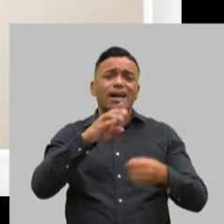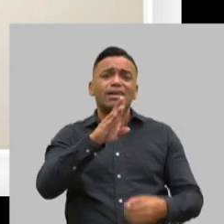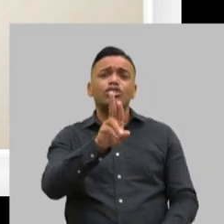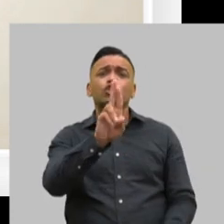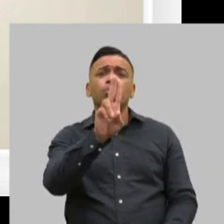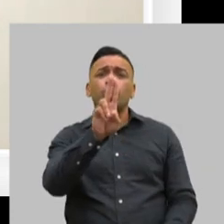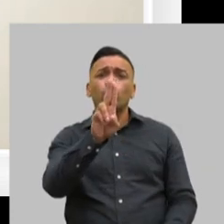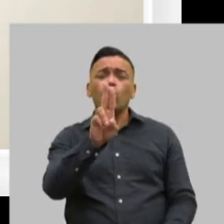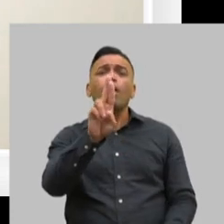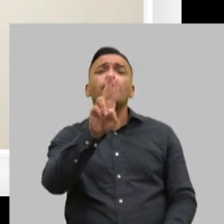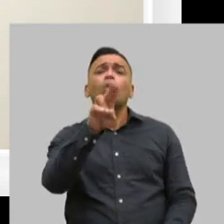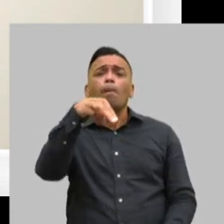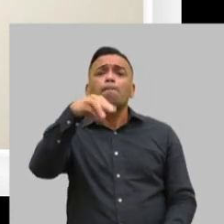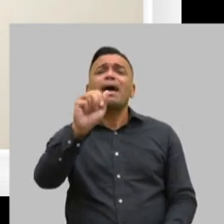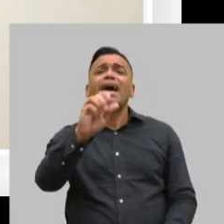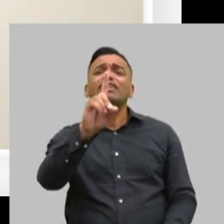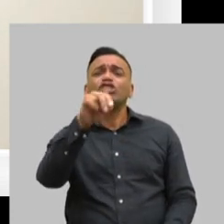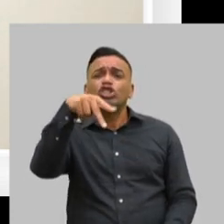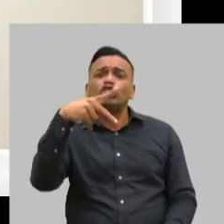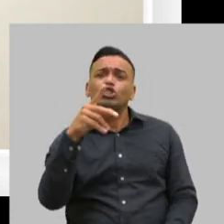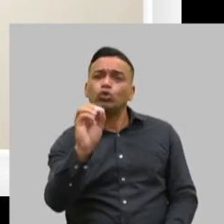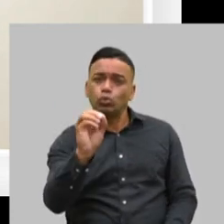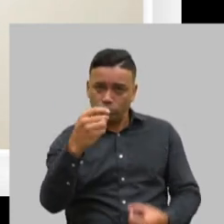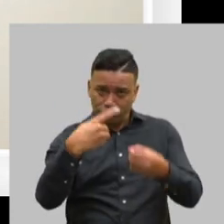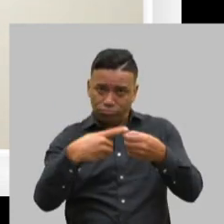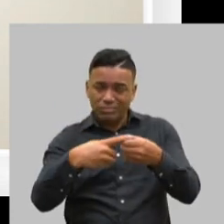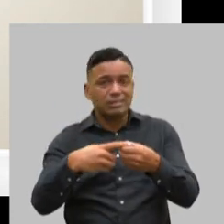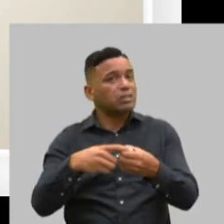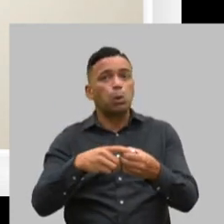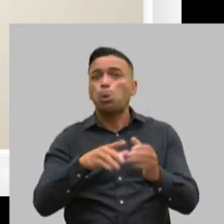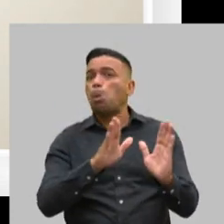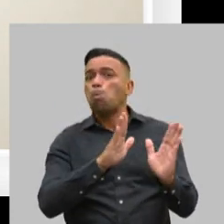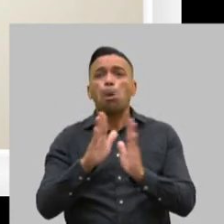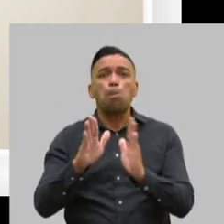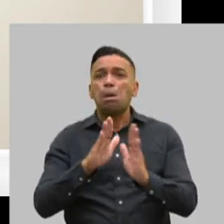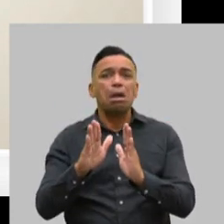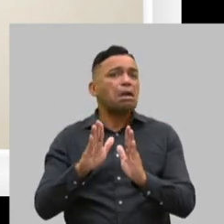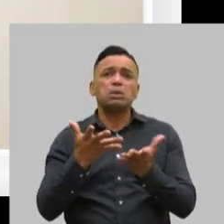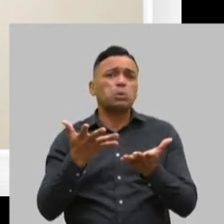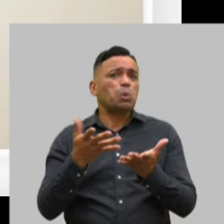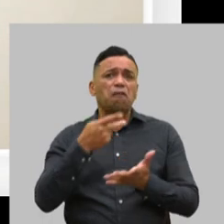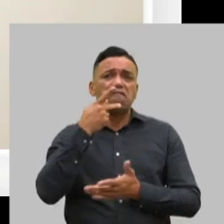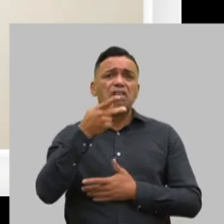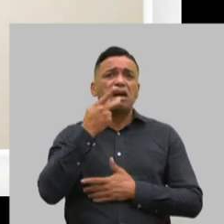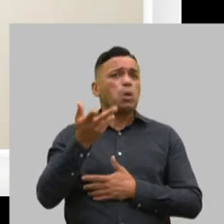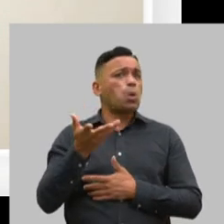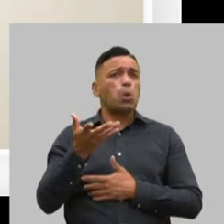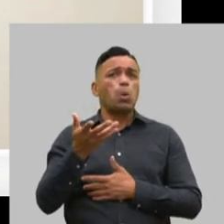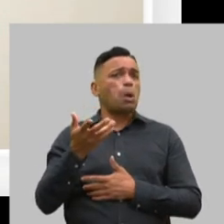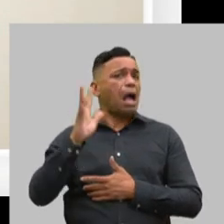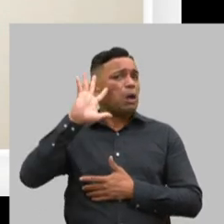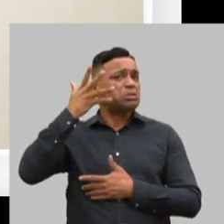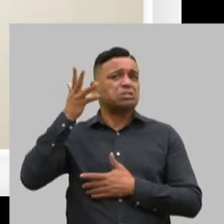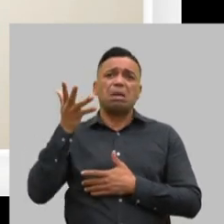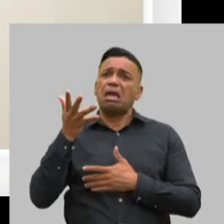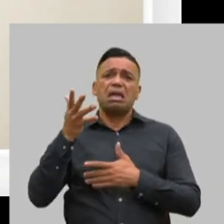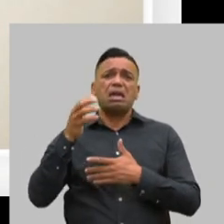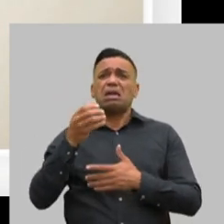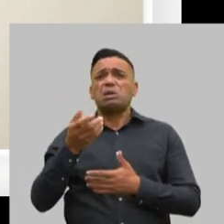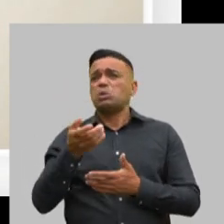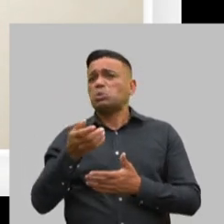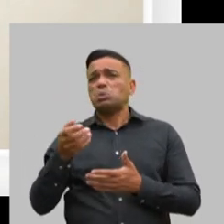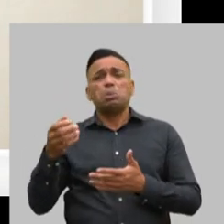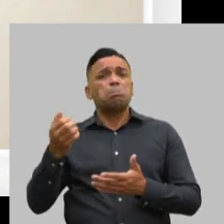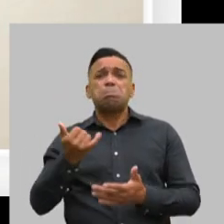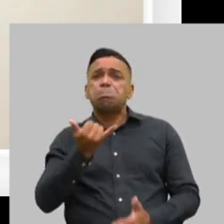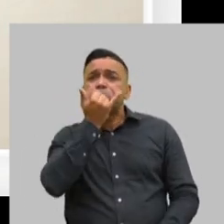nunca, em momento algum, ele minimizou. Ele falou que aquilo era um acidente, que aquilo era uma